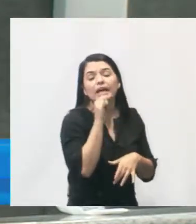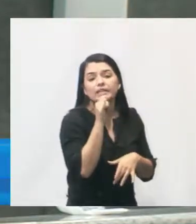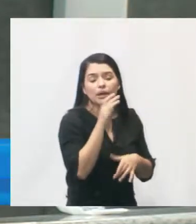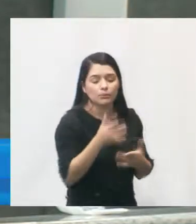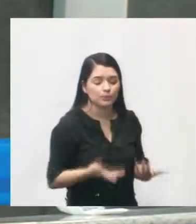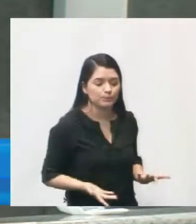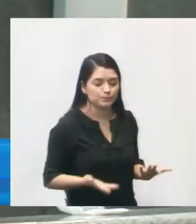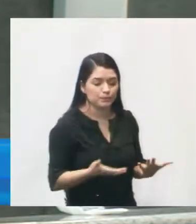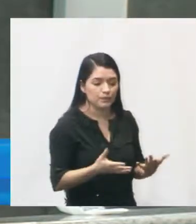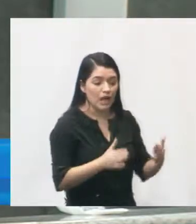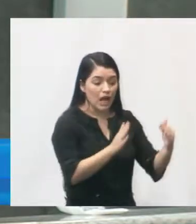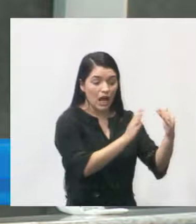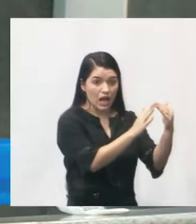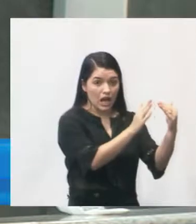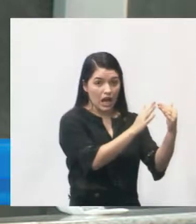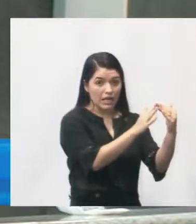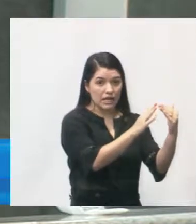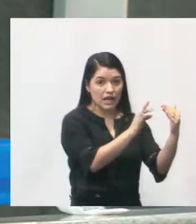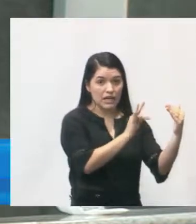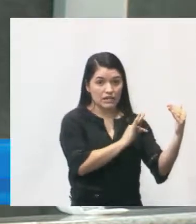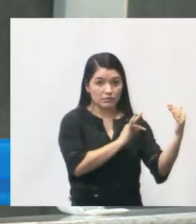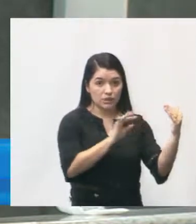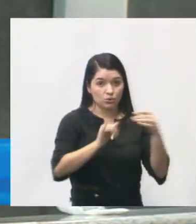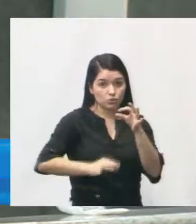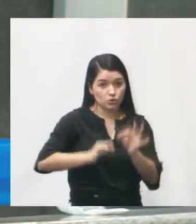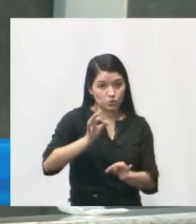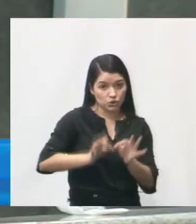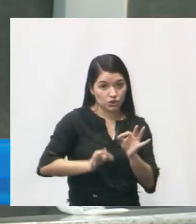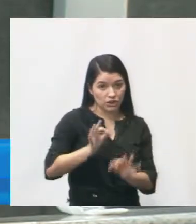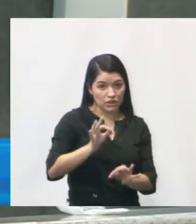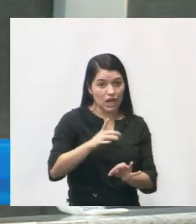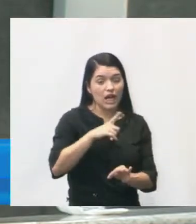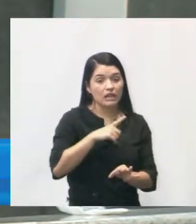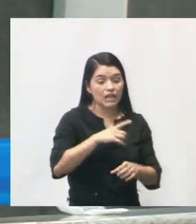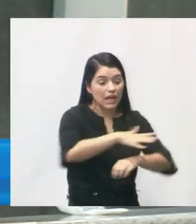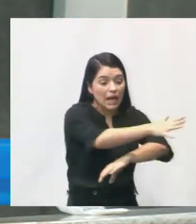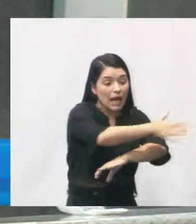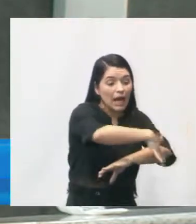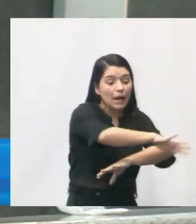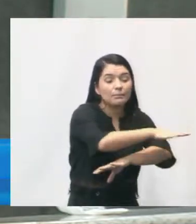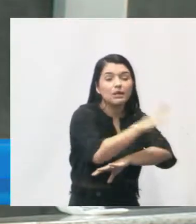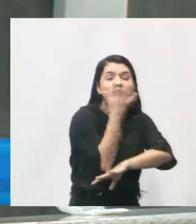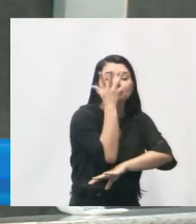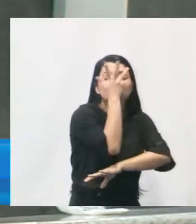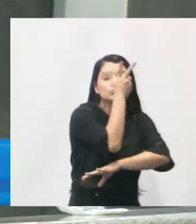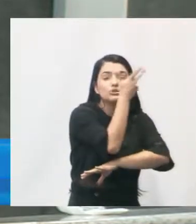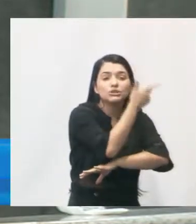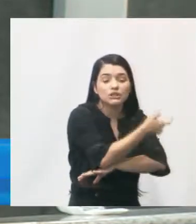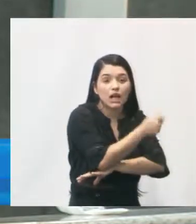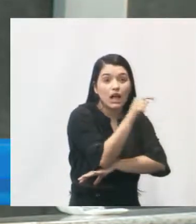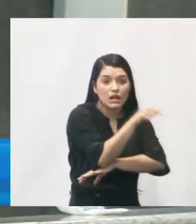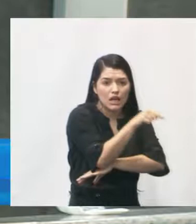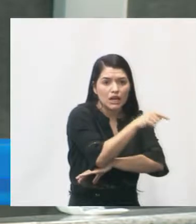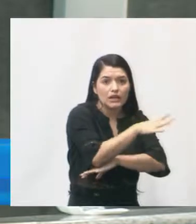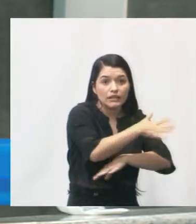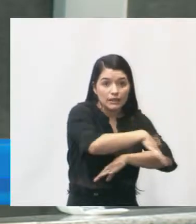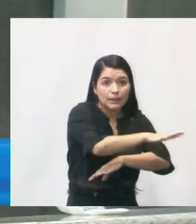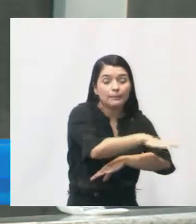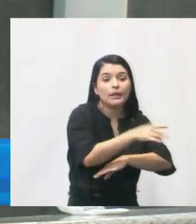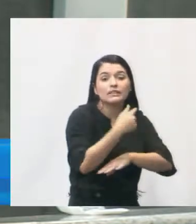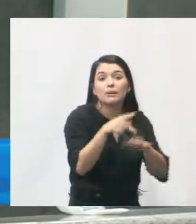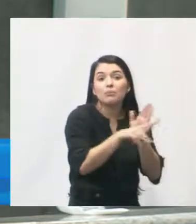do Tribunal de Justiça, nós temos a Praça Crisóstomo Beleza. É uma praça para